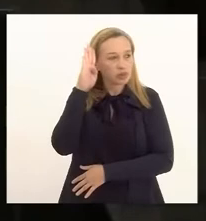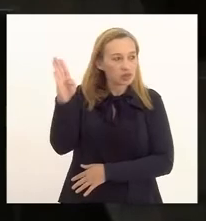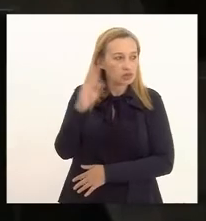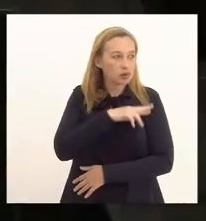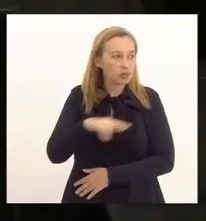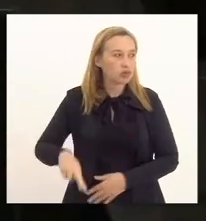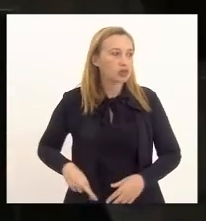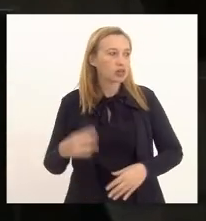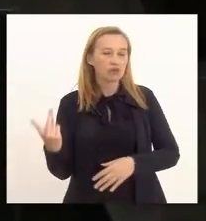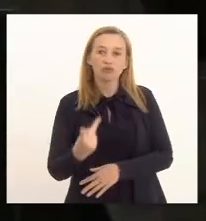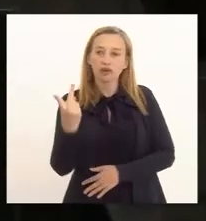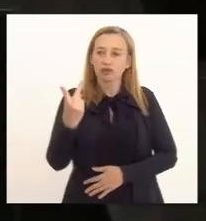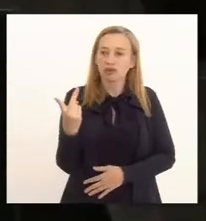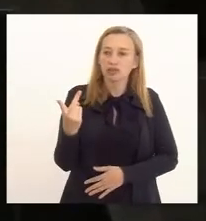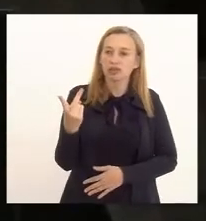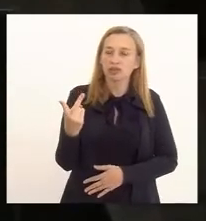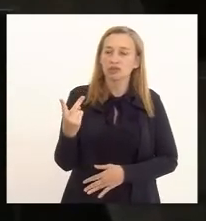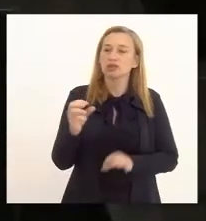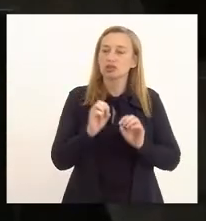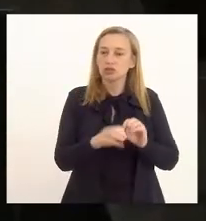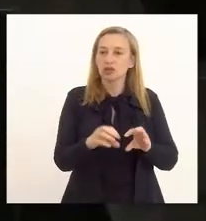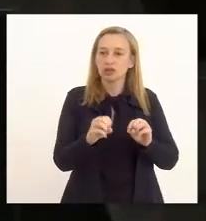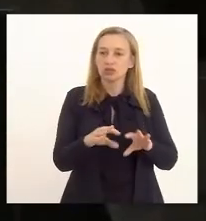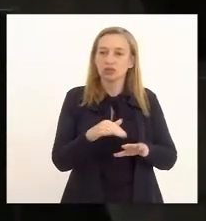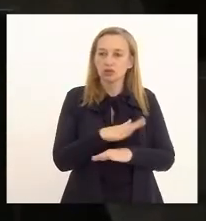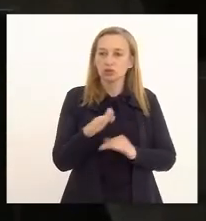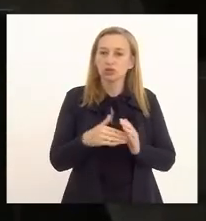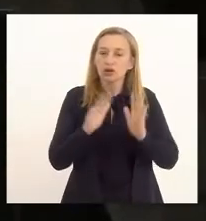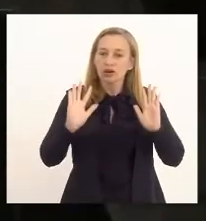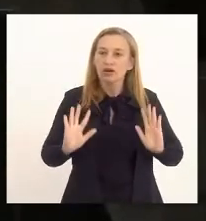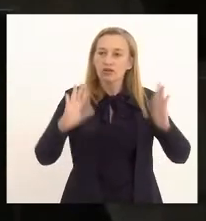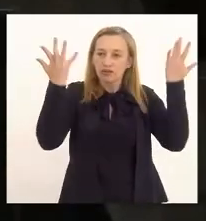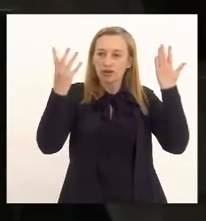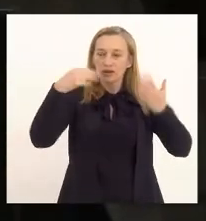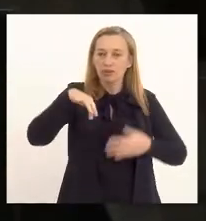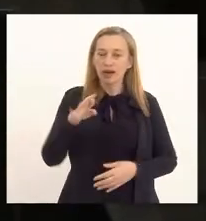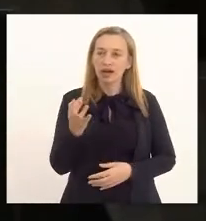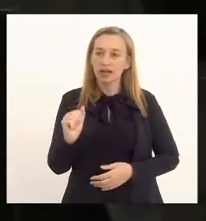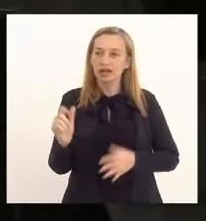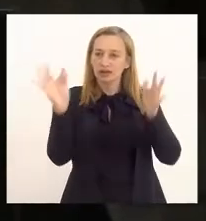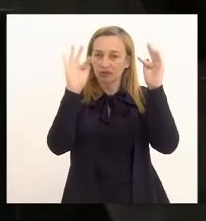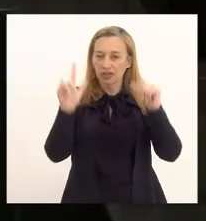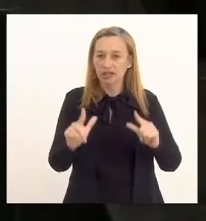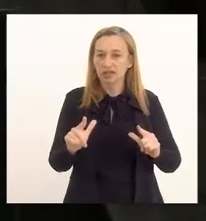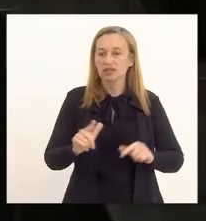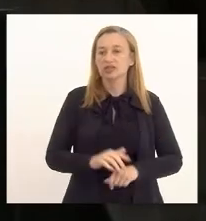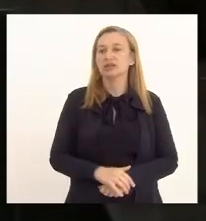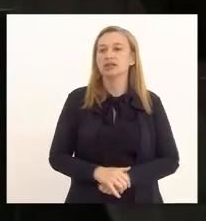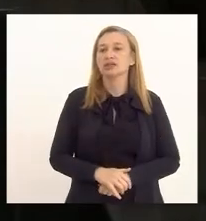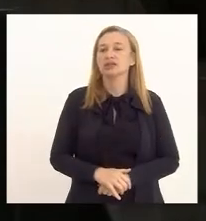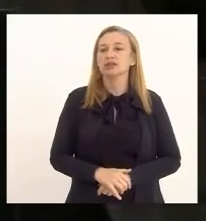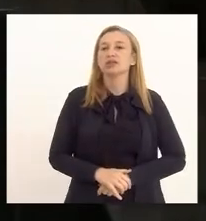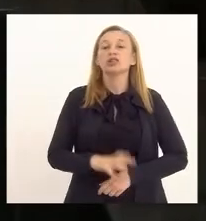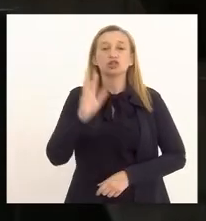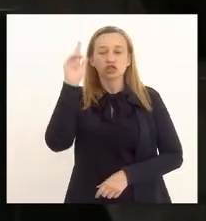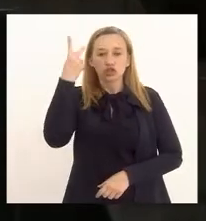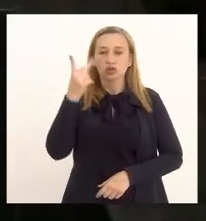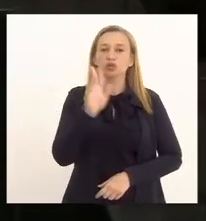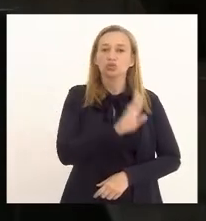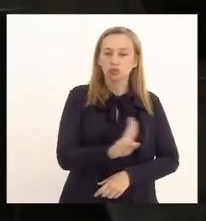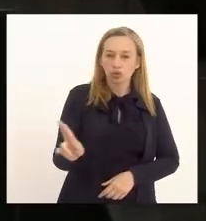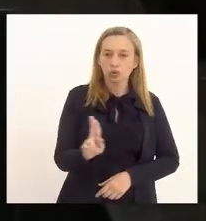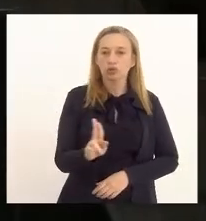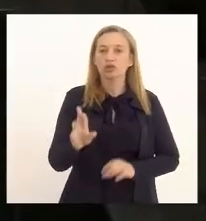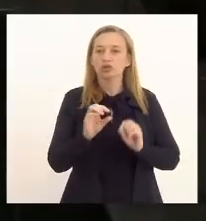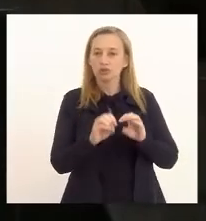a valorização e dignificação de educadores e educadoras. Viva Maria Felisberta Batista da Trindade! Histórico nome da